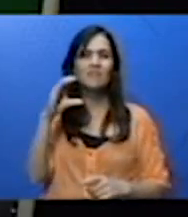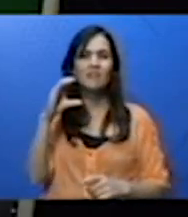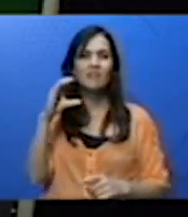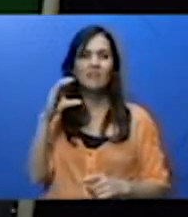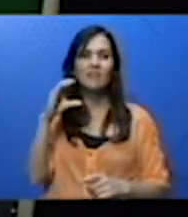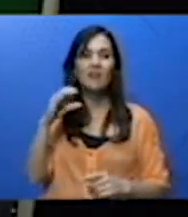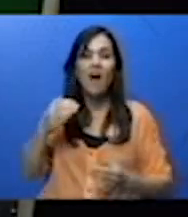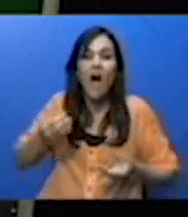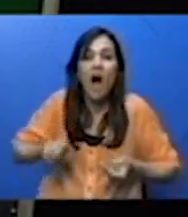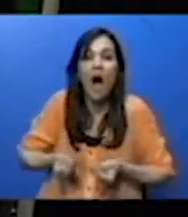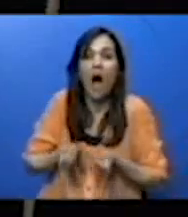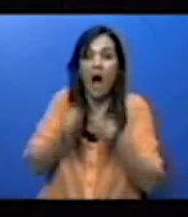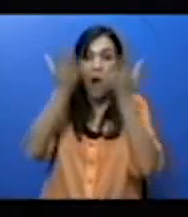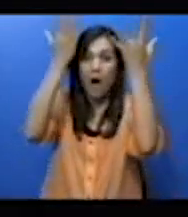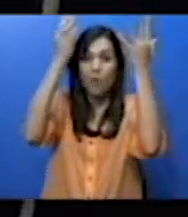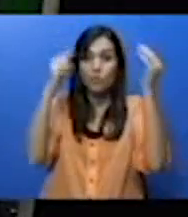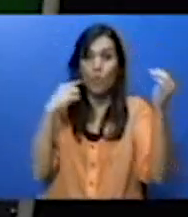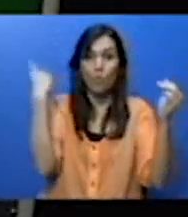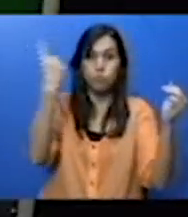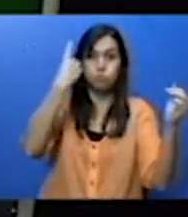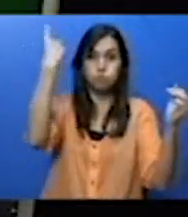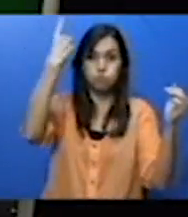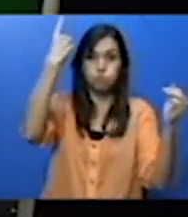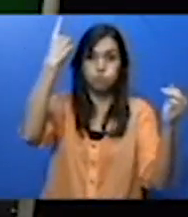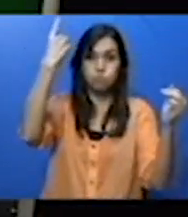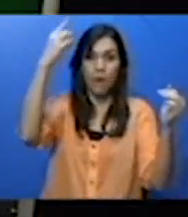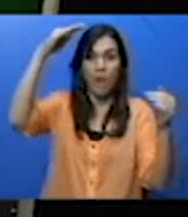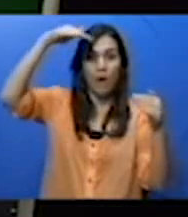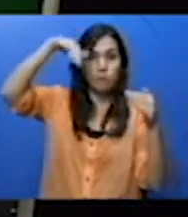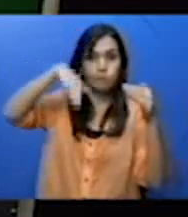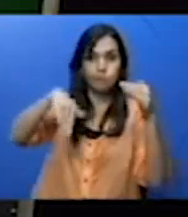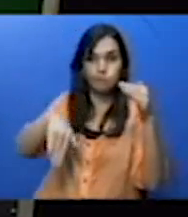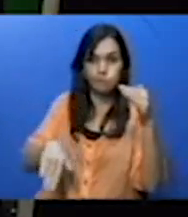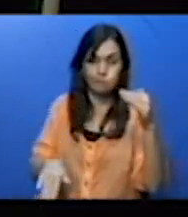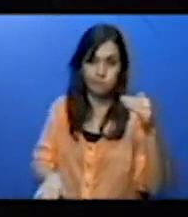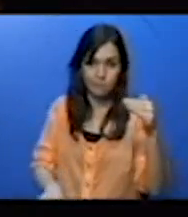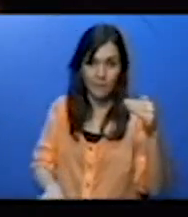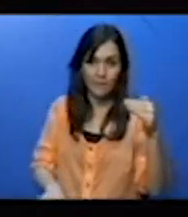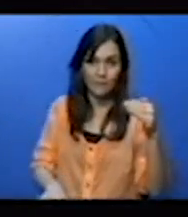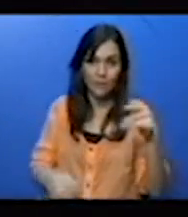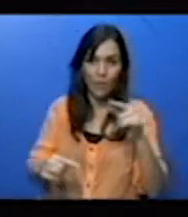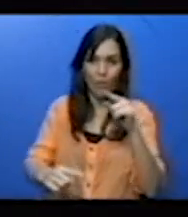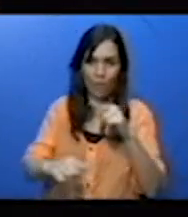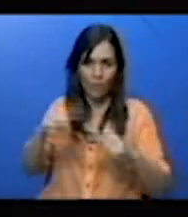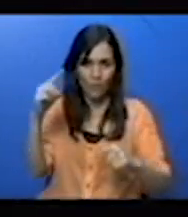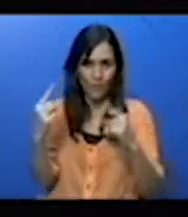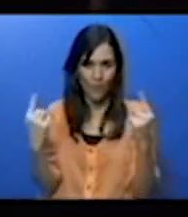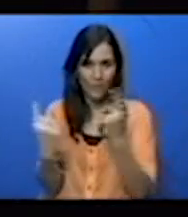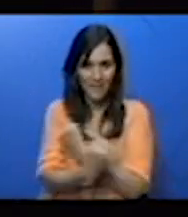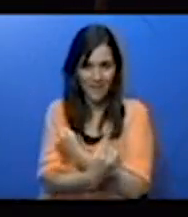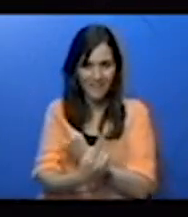jogar bem alto, ela ia se esgueira baixo, né? O contrário.